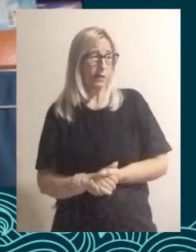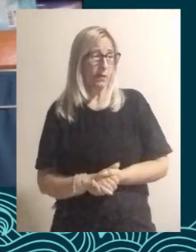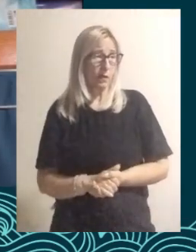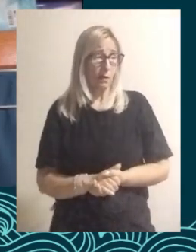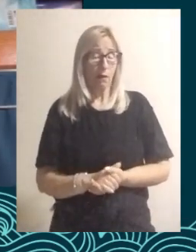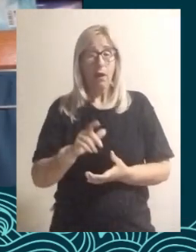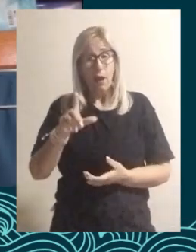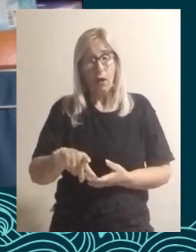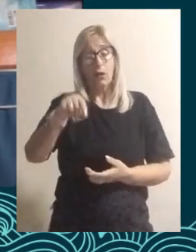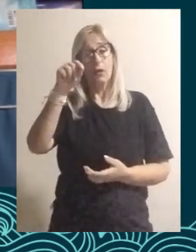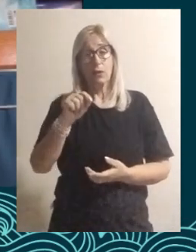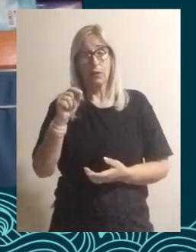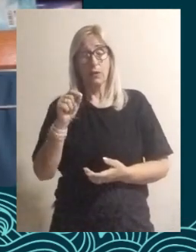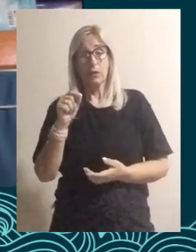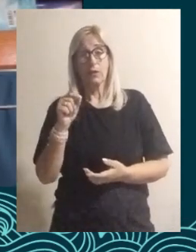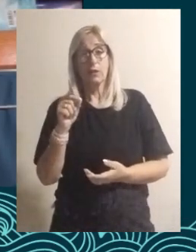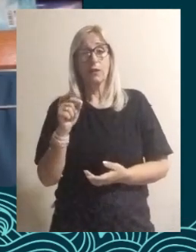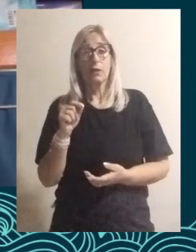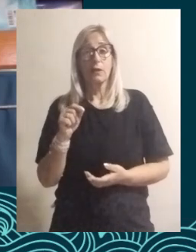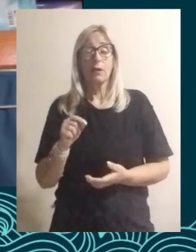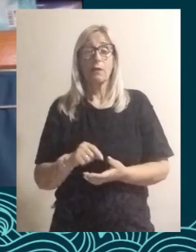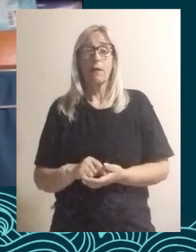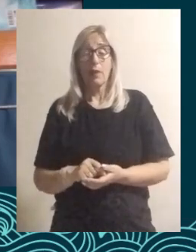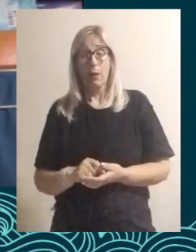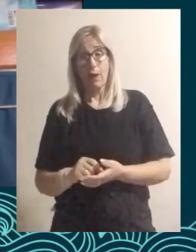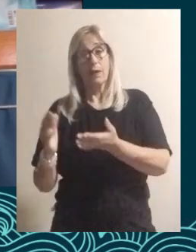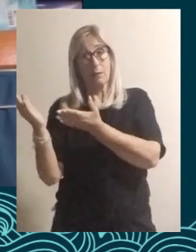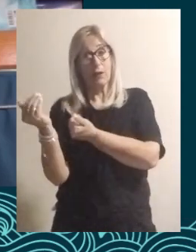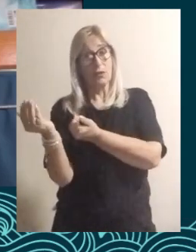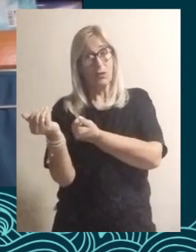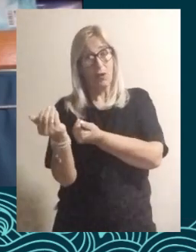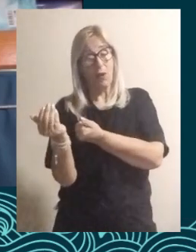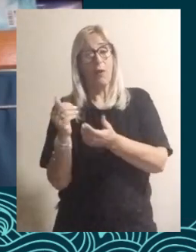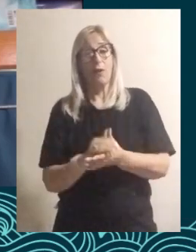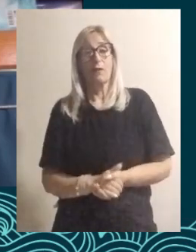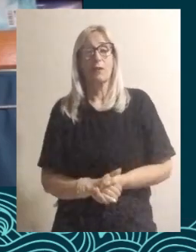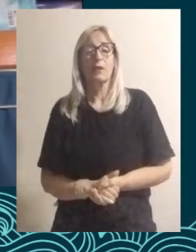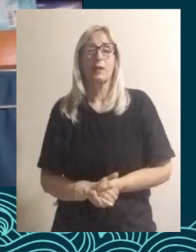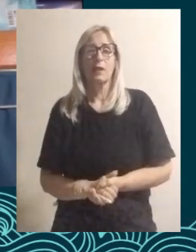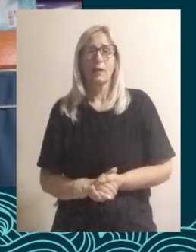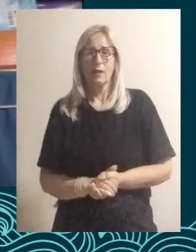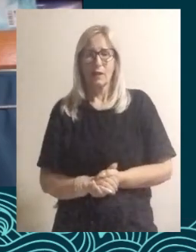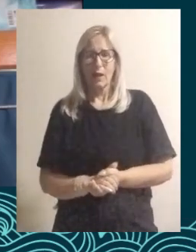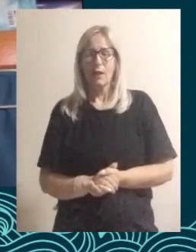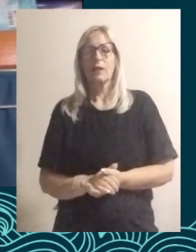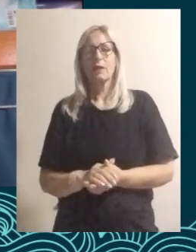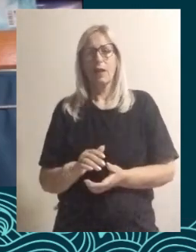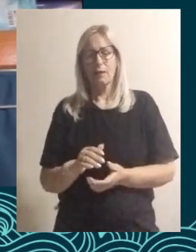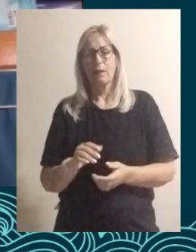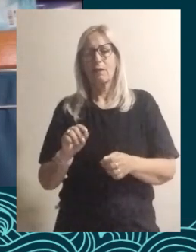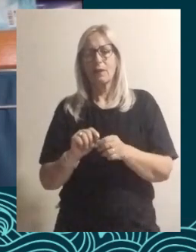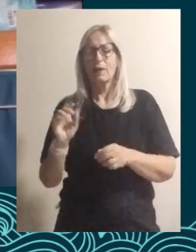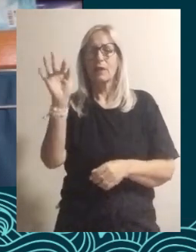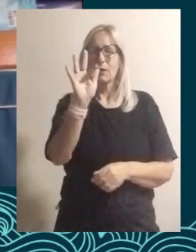essa primeira navegação. E eu também escolhi fazer ela no momento onde eu era nova, eu